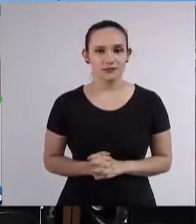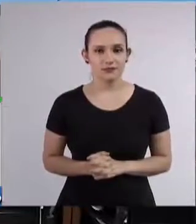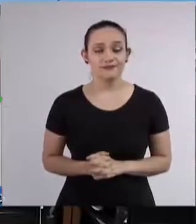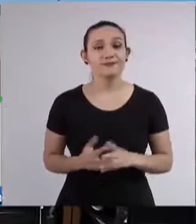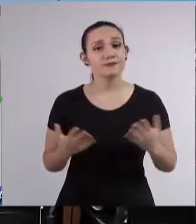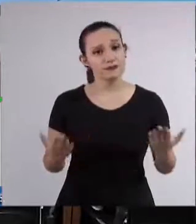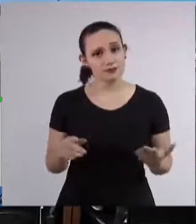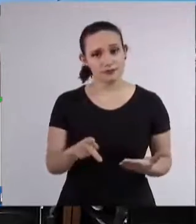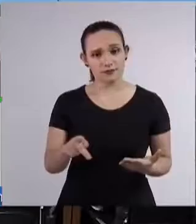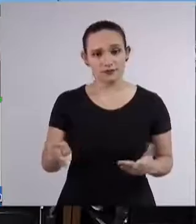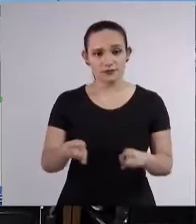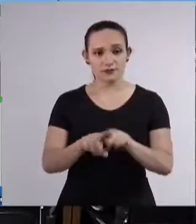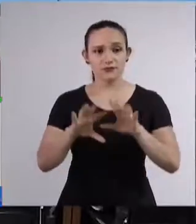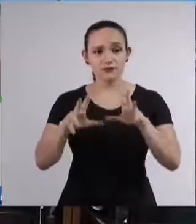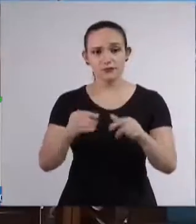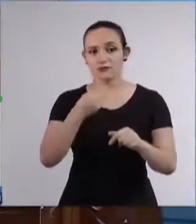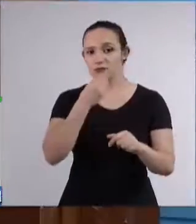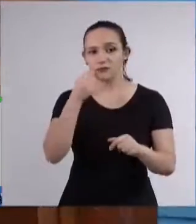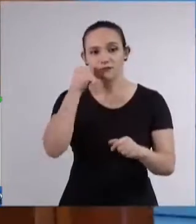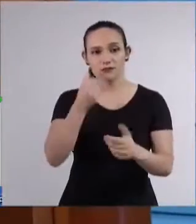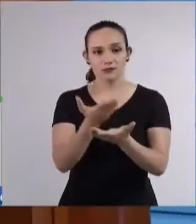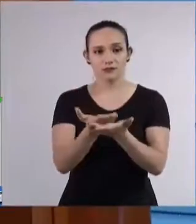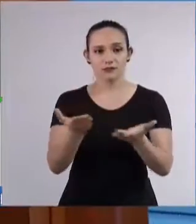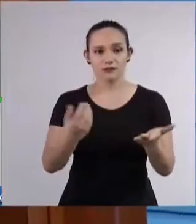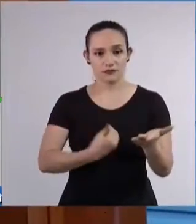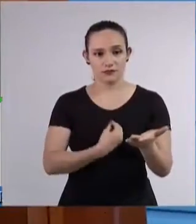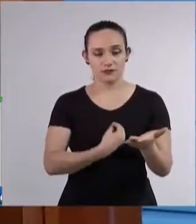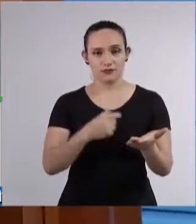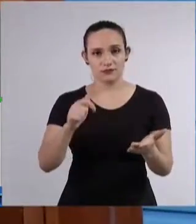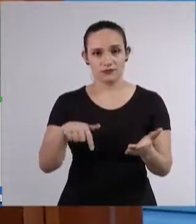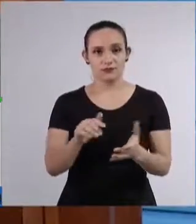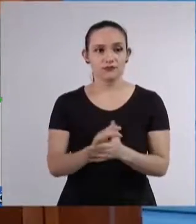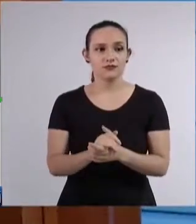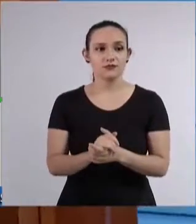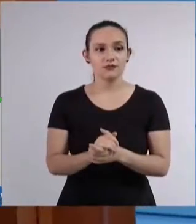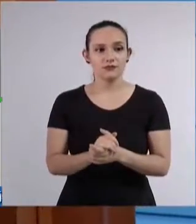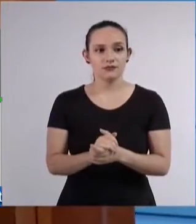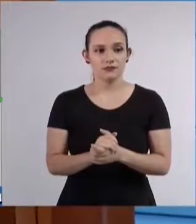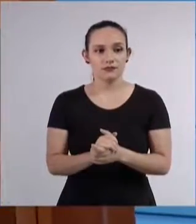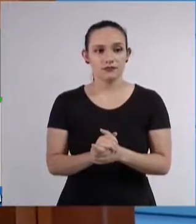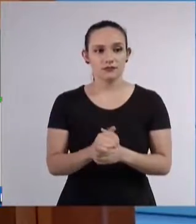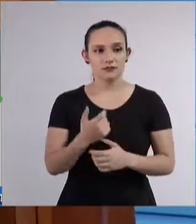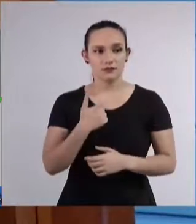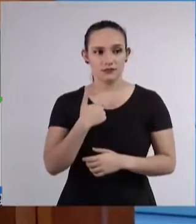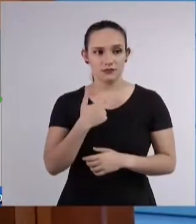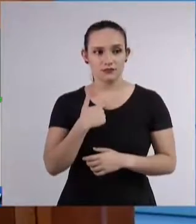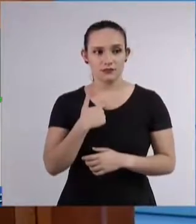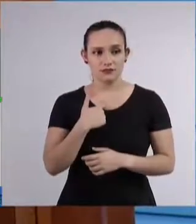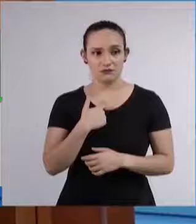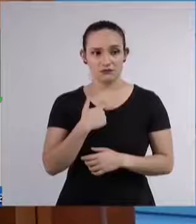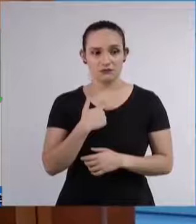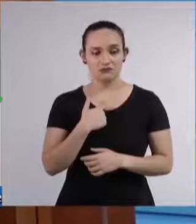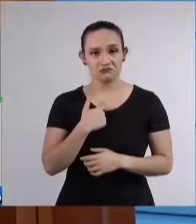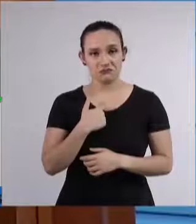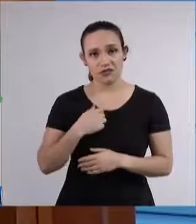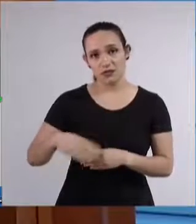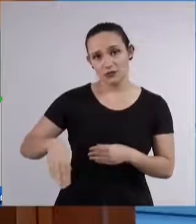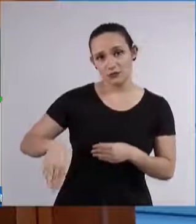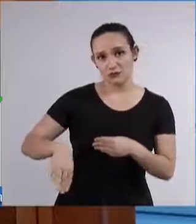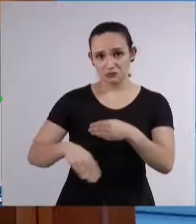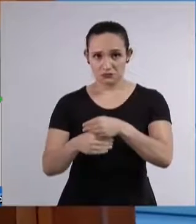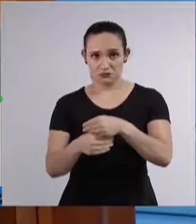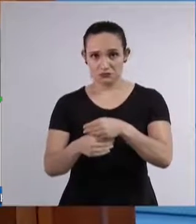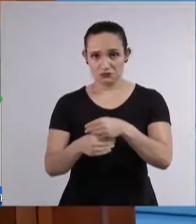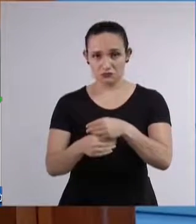Senhor presidente, senhoras e senhores parlamentares, eu ia até fazer uma parte com o deputado Pedro